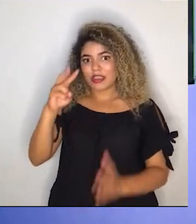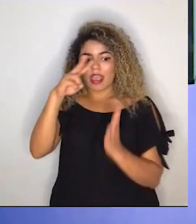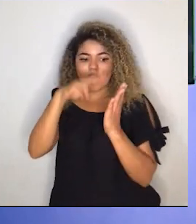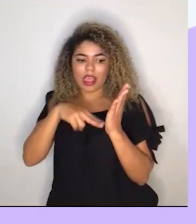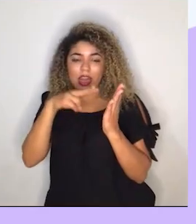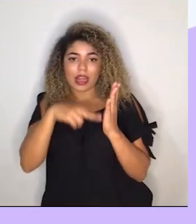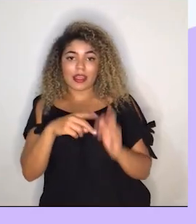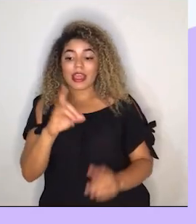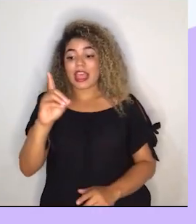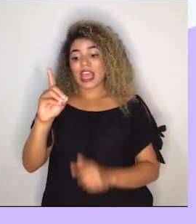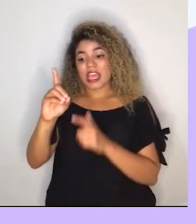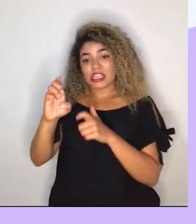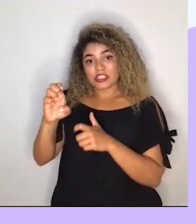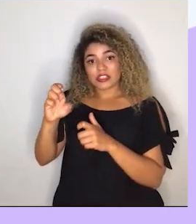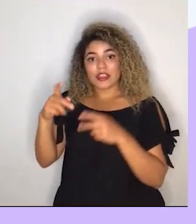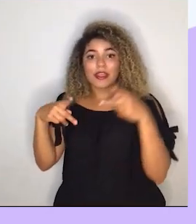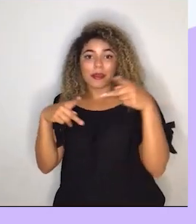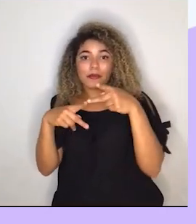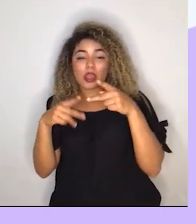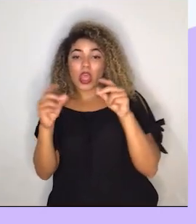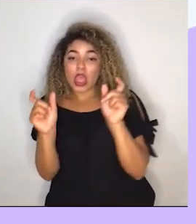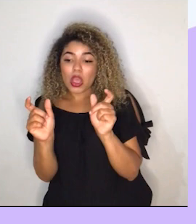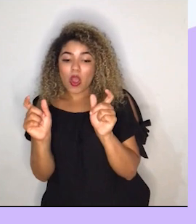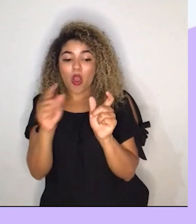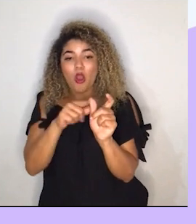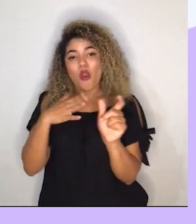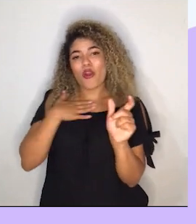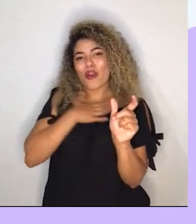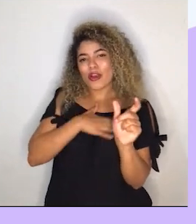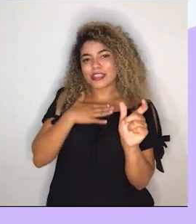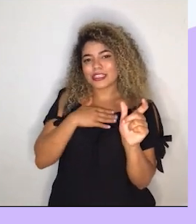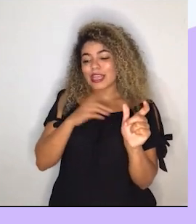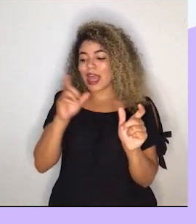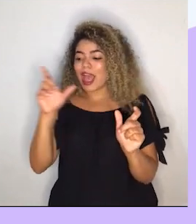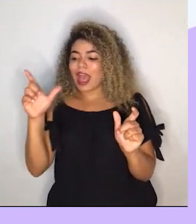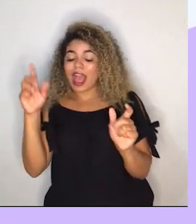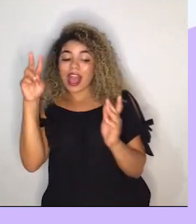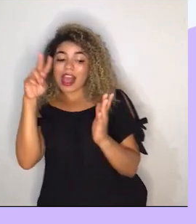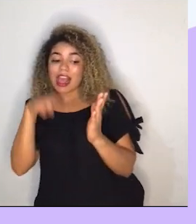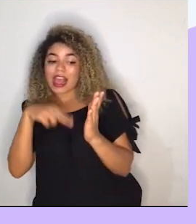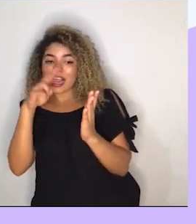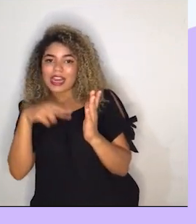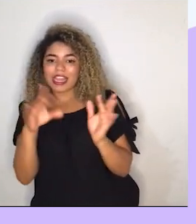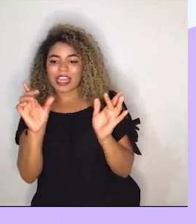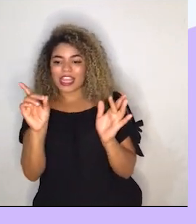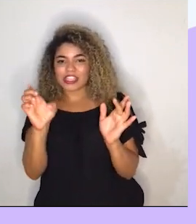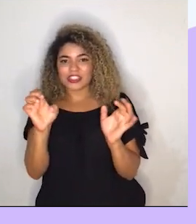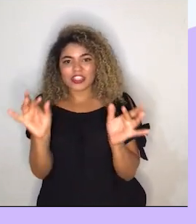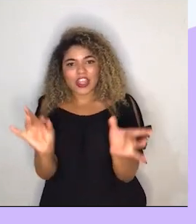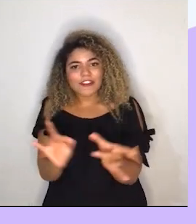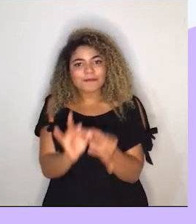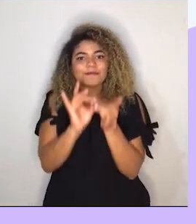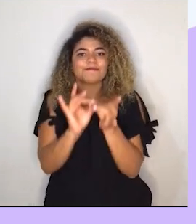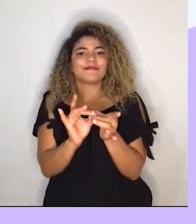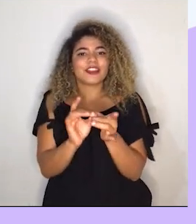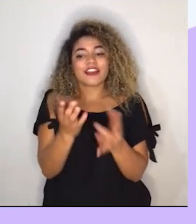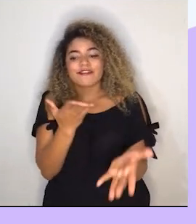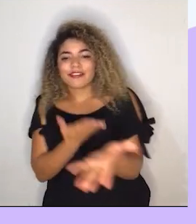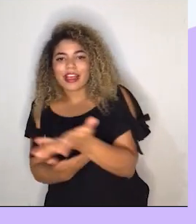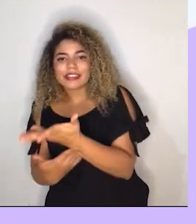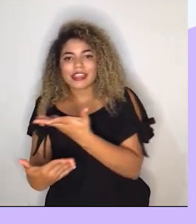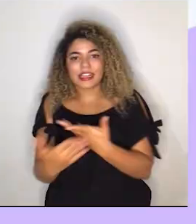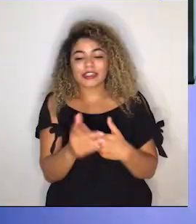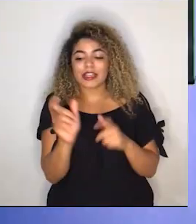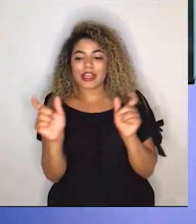temos a preposição de unindo o verbo gostar ao termo complementar ler, gerando a relação entre essas